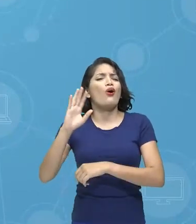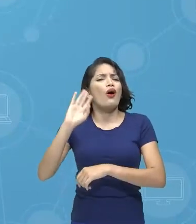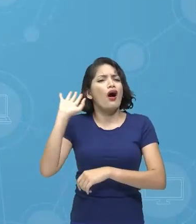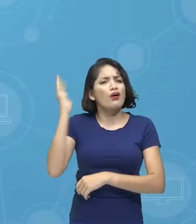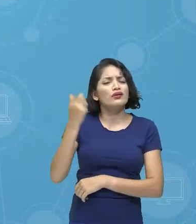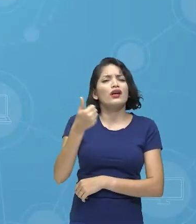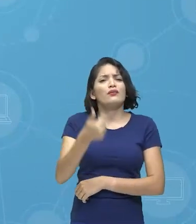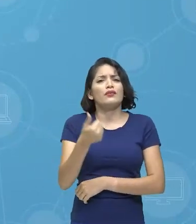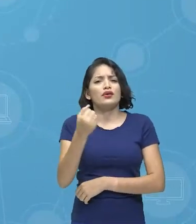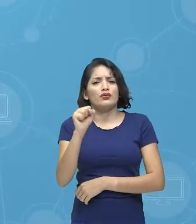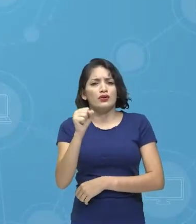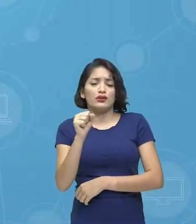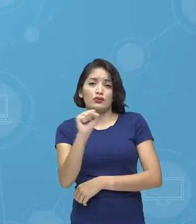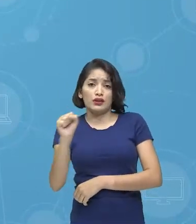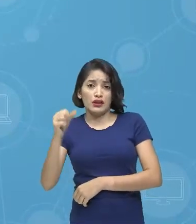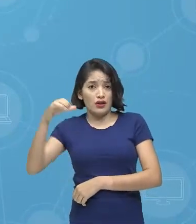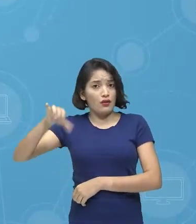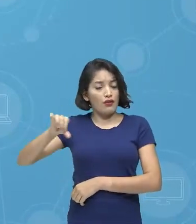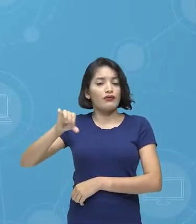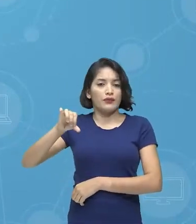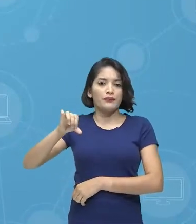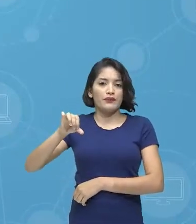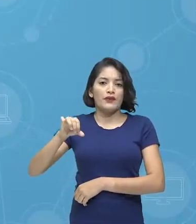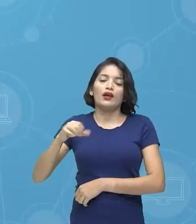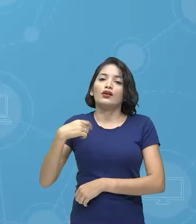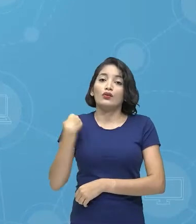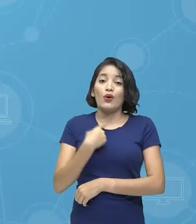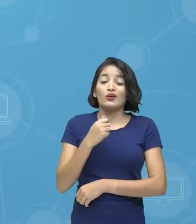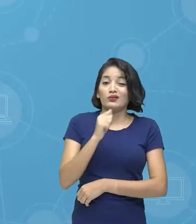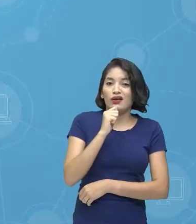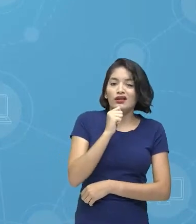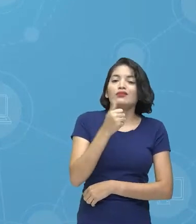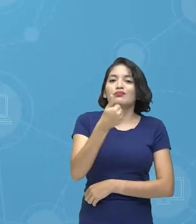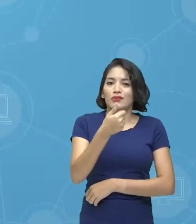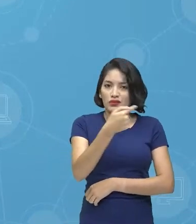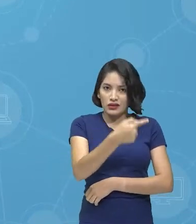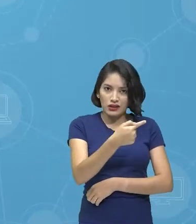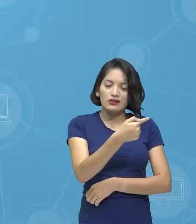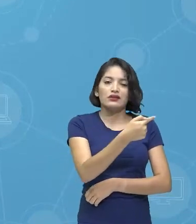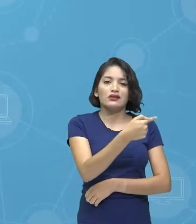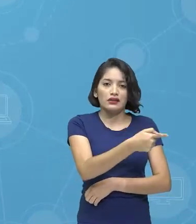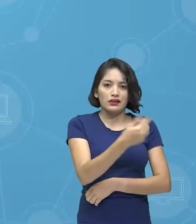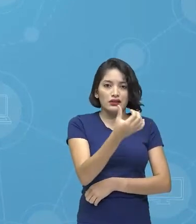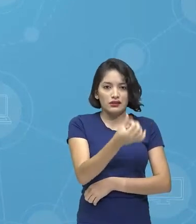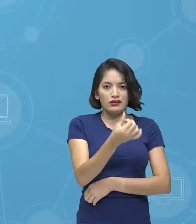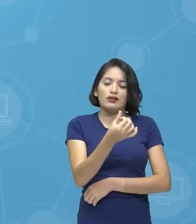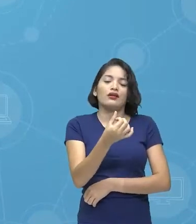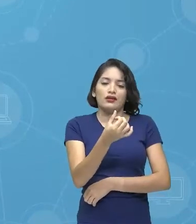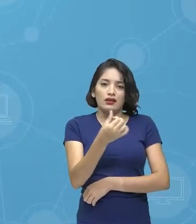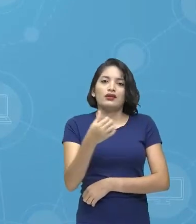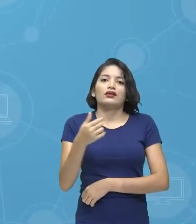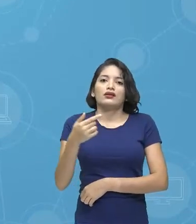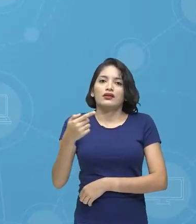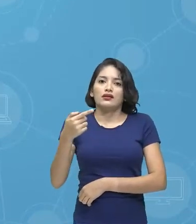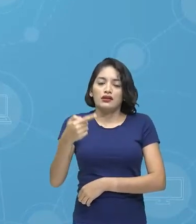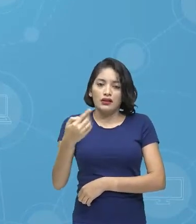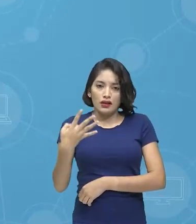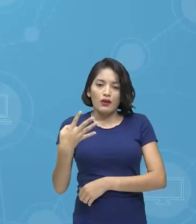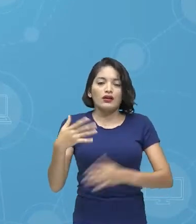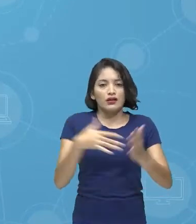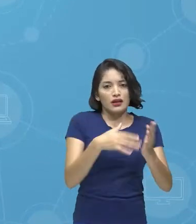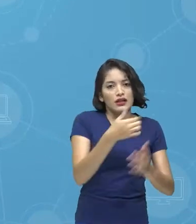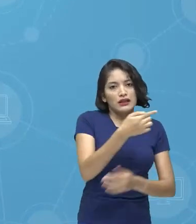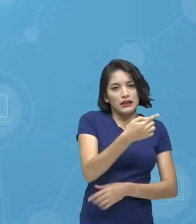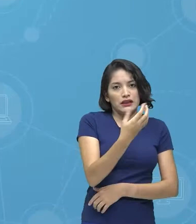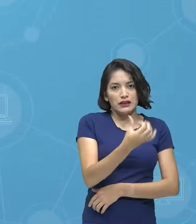1889 e nós ainda estamos em 1776. 76, 74 para 76. Então, como vocês